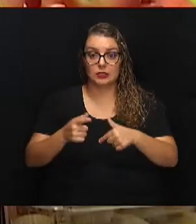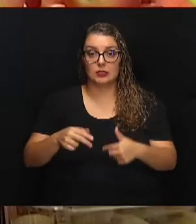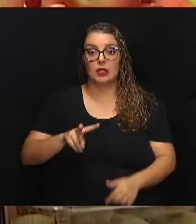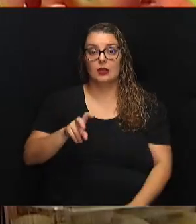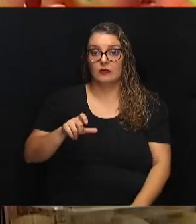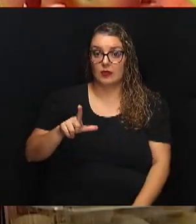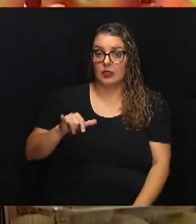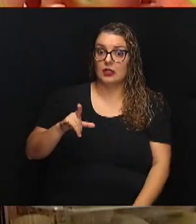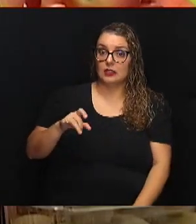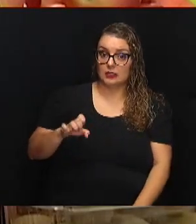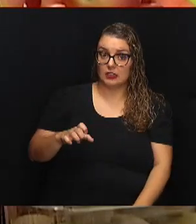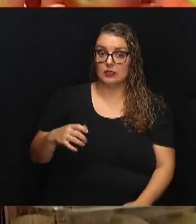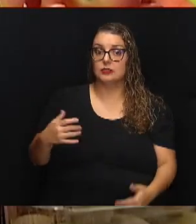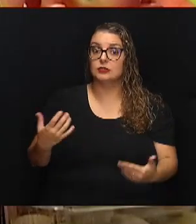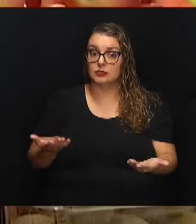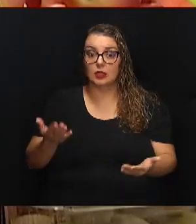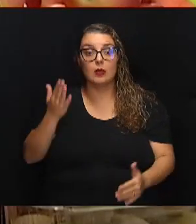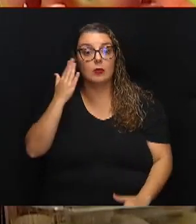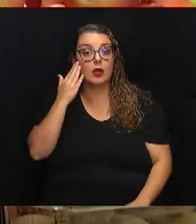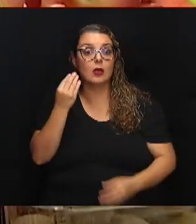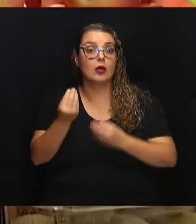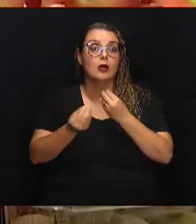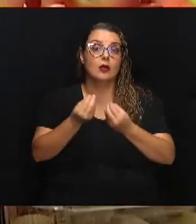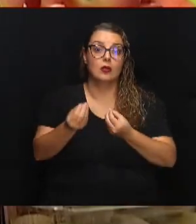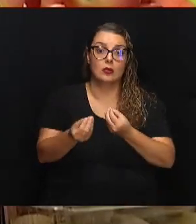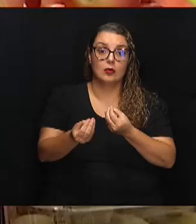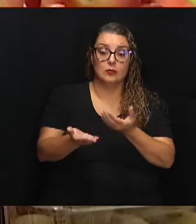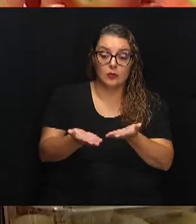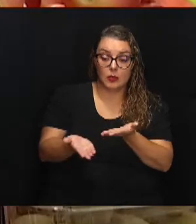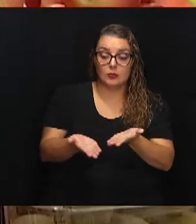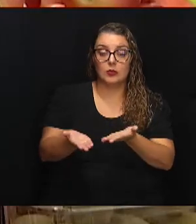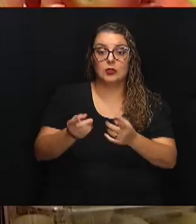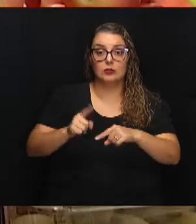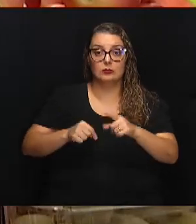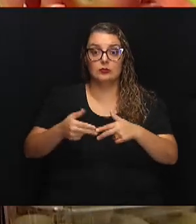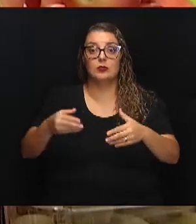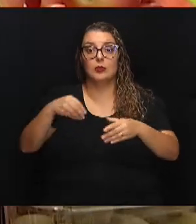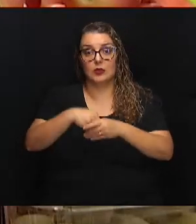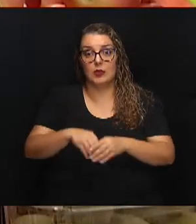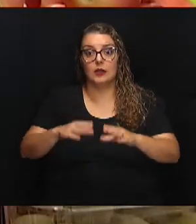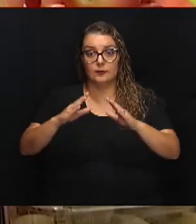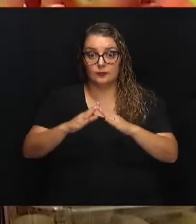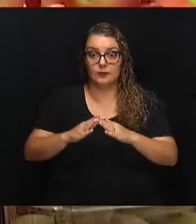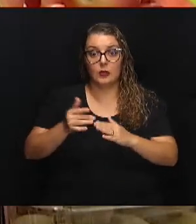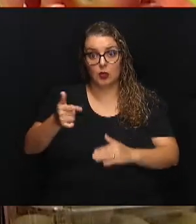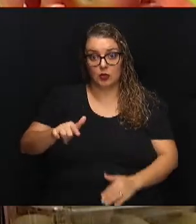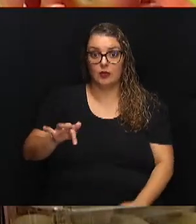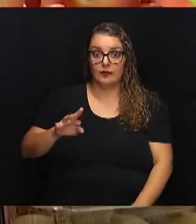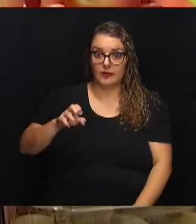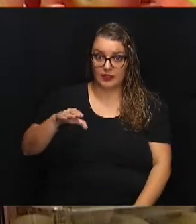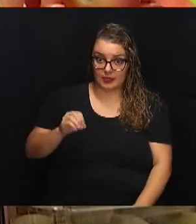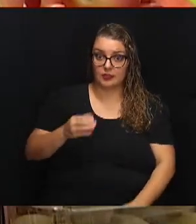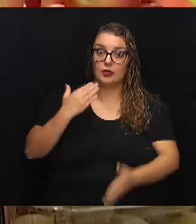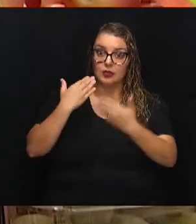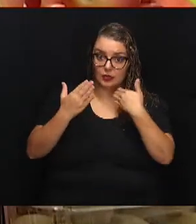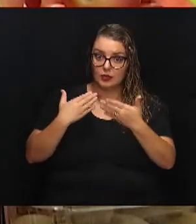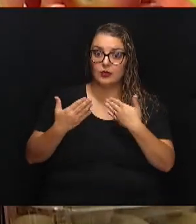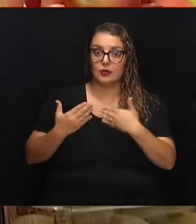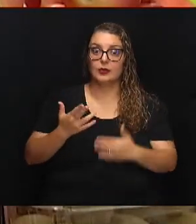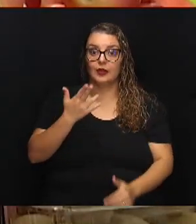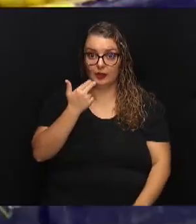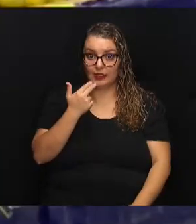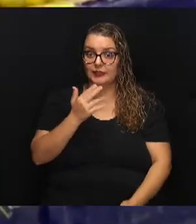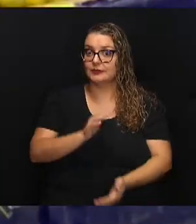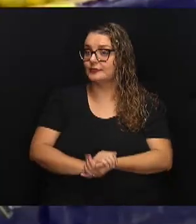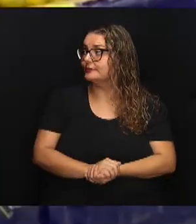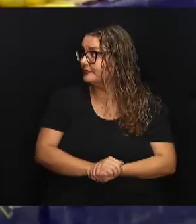validade dele. E aí, para saber como manusear esse produto dentro de casa e mantê-lo fresco, nós vamos conversar com a